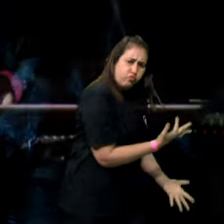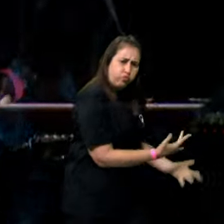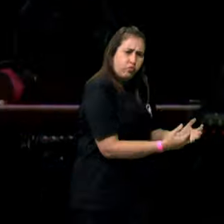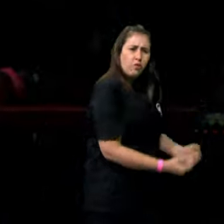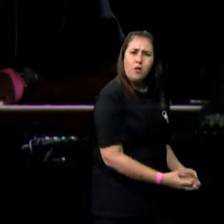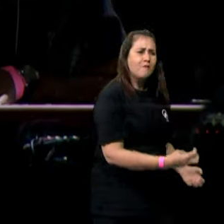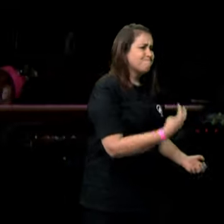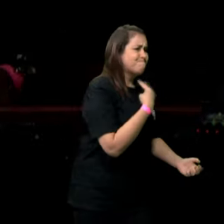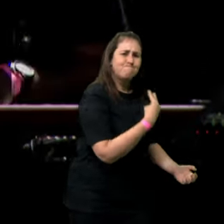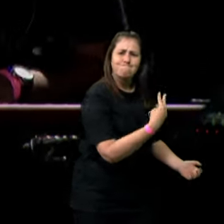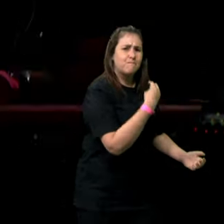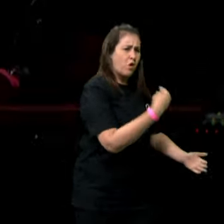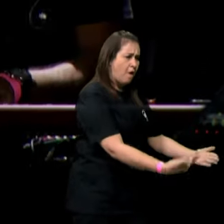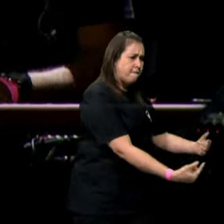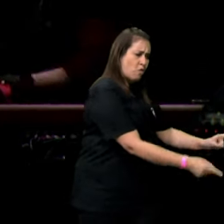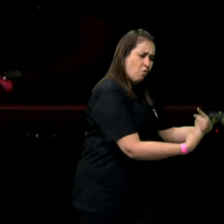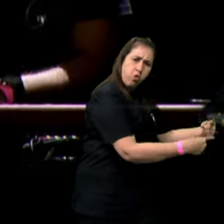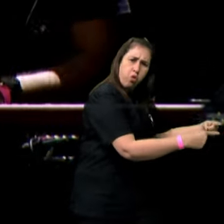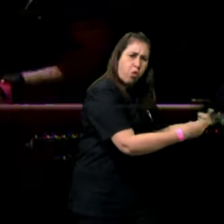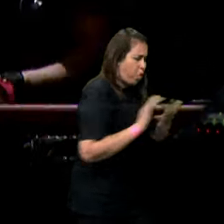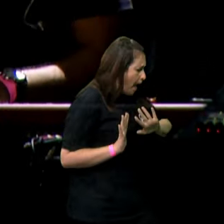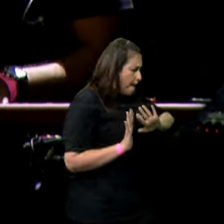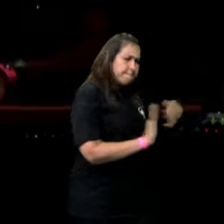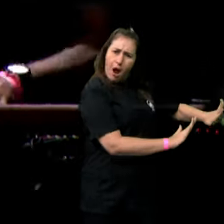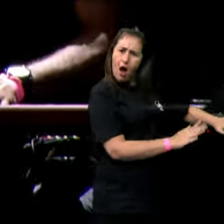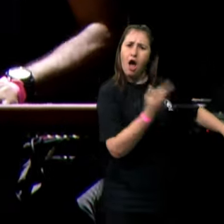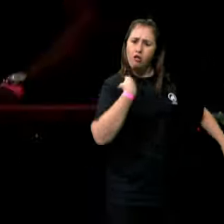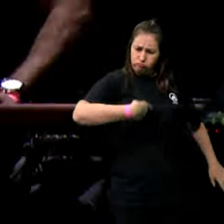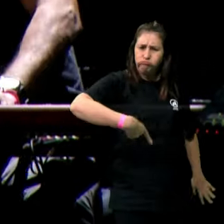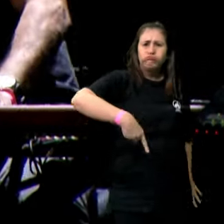o inferno não pode prevalecer